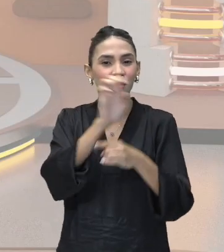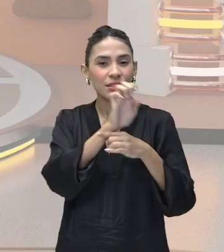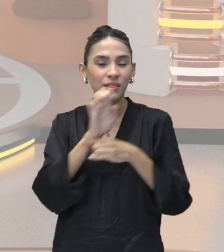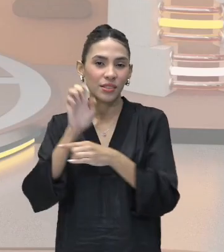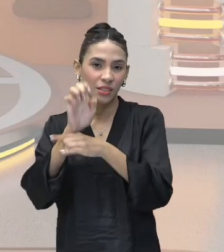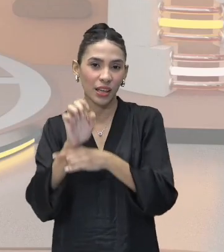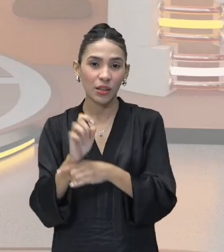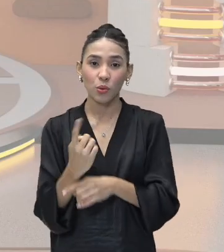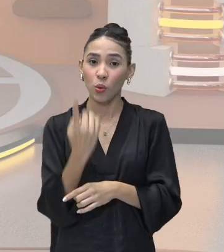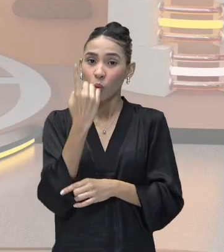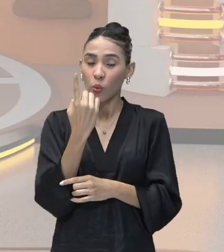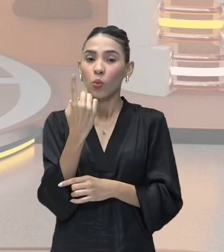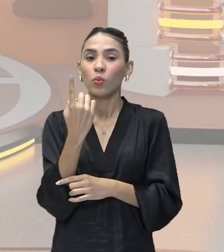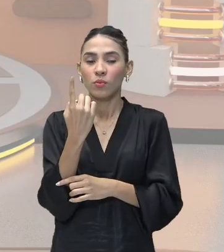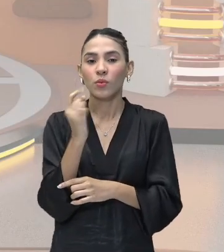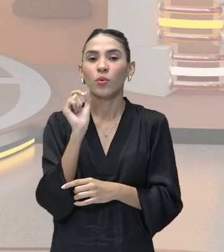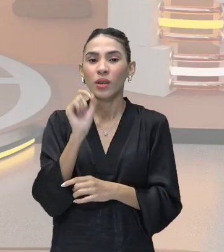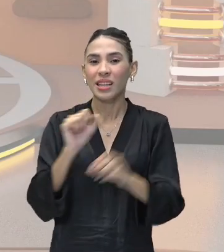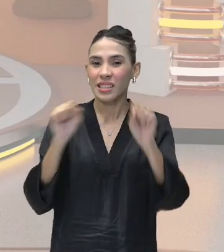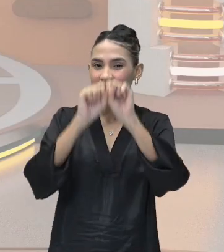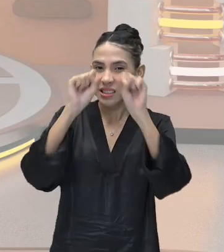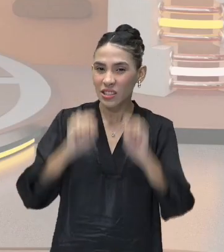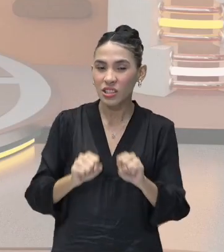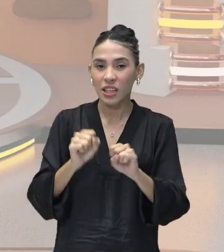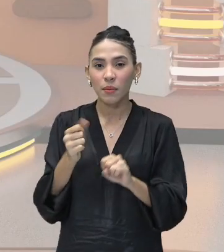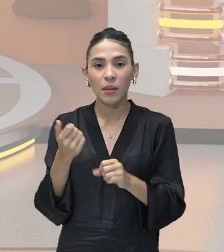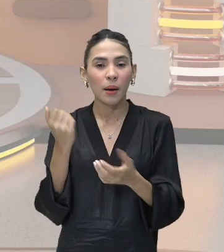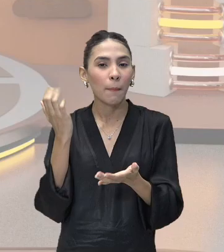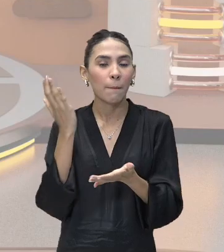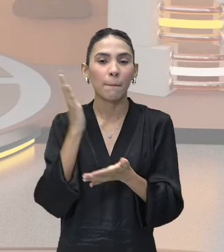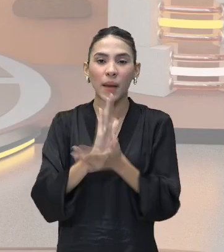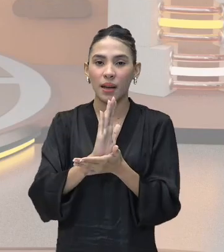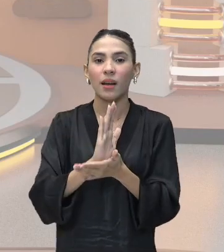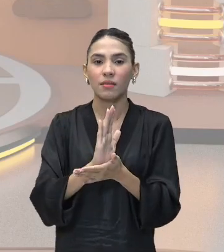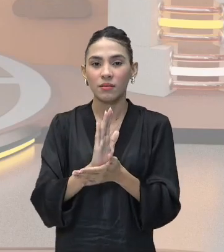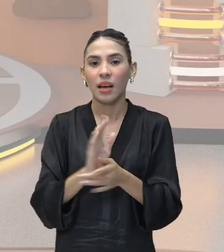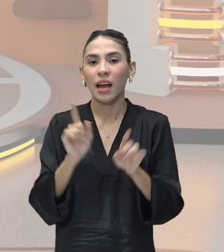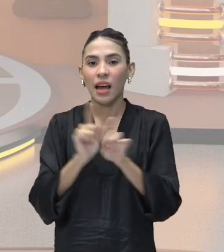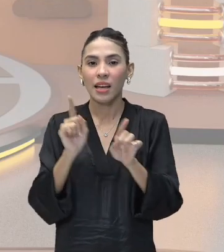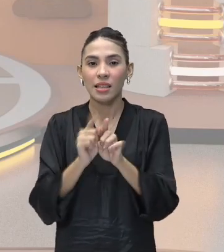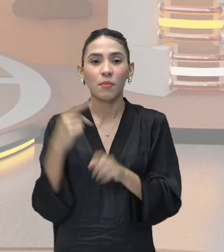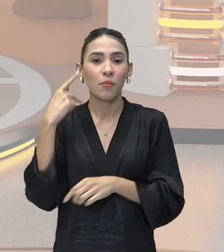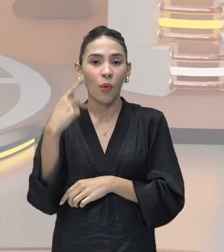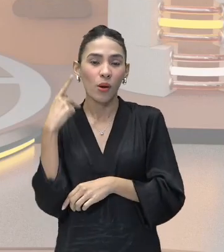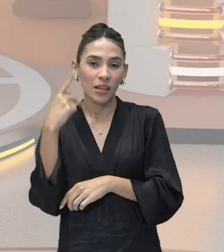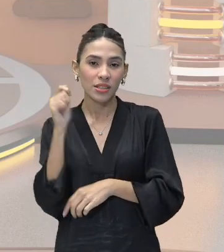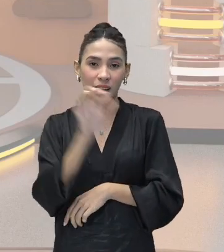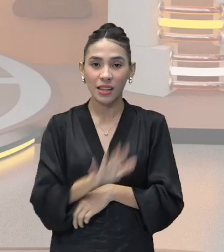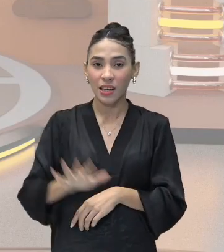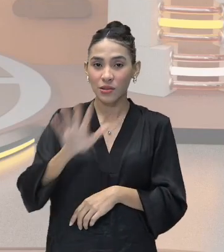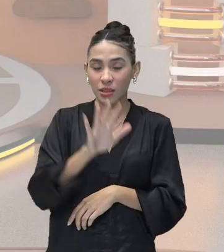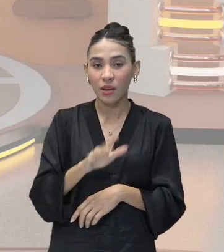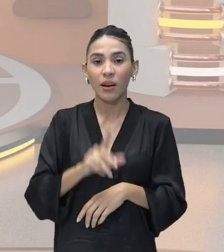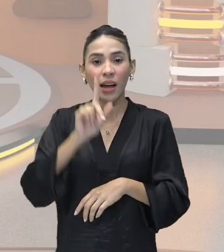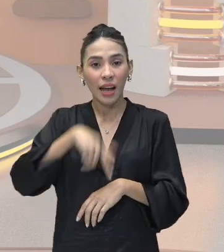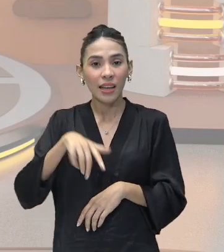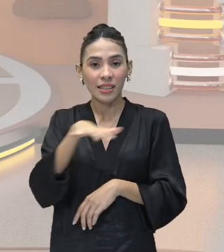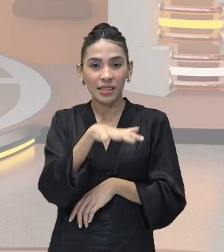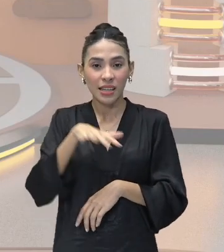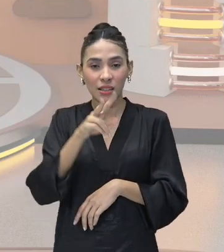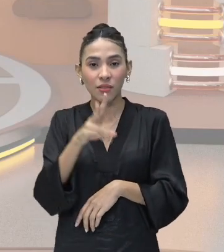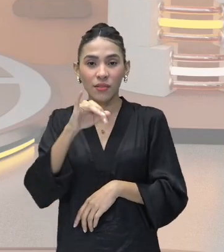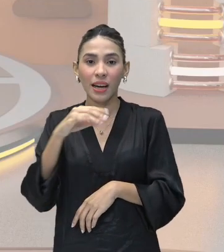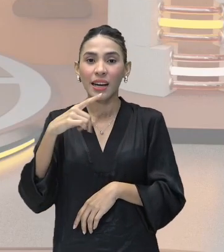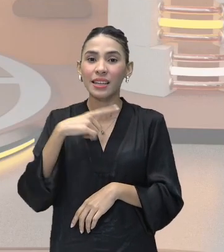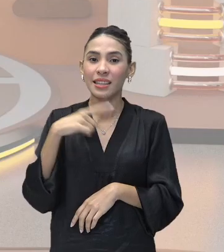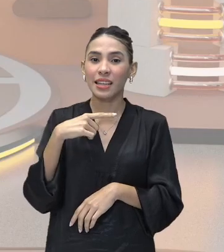de um golpe ali para acabar com essa hegemonia paulista na economia, na política nacional. Então é nesse cenário que vai surgir a figura